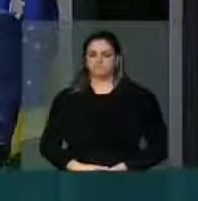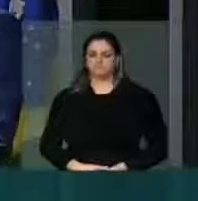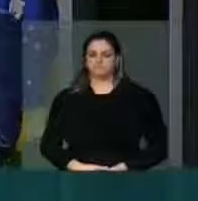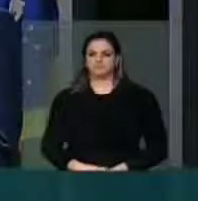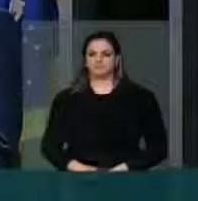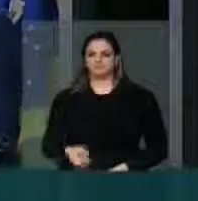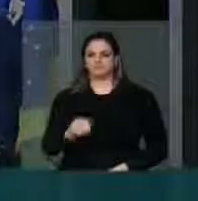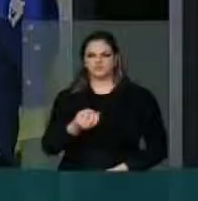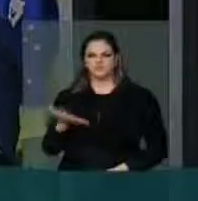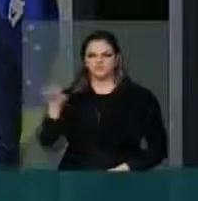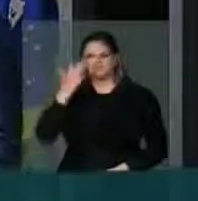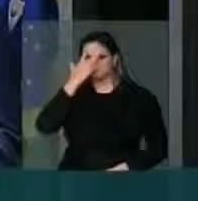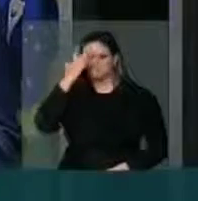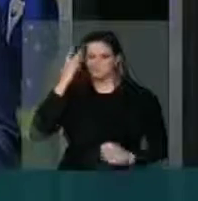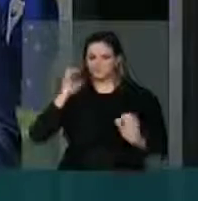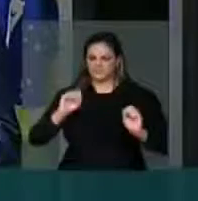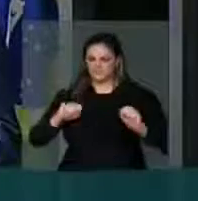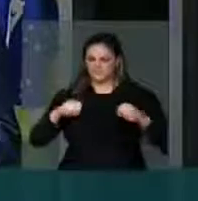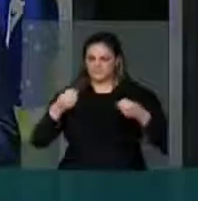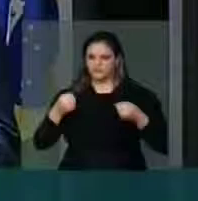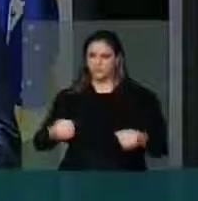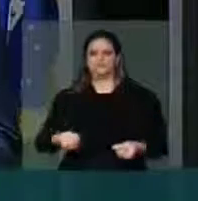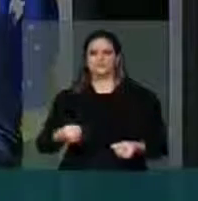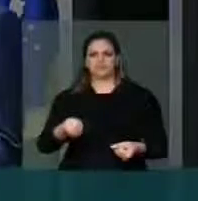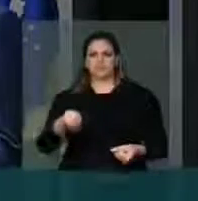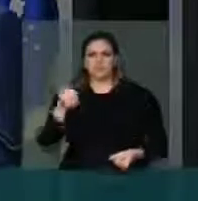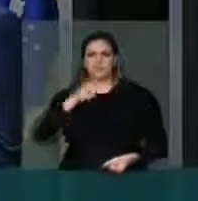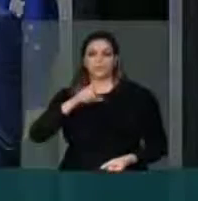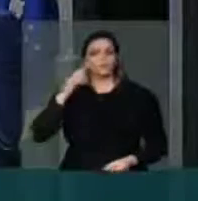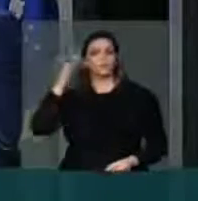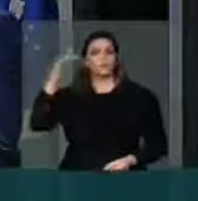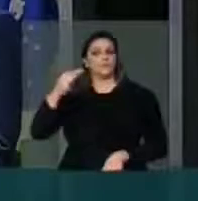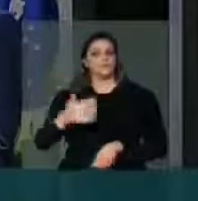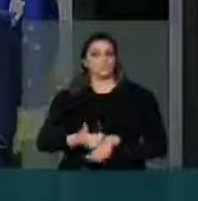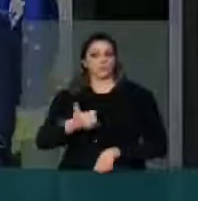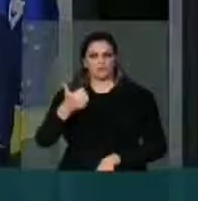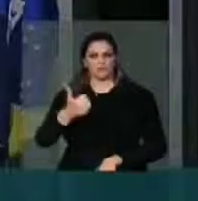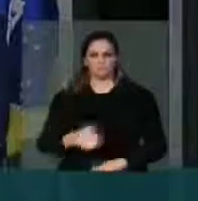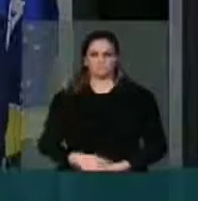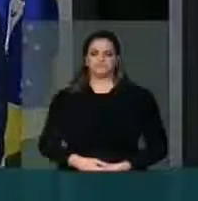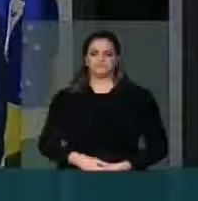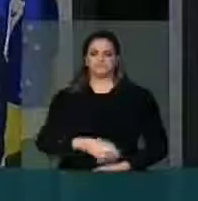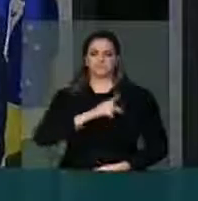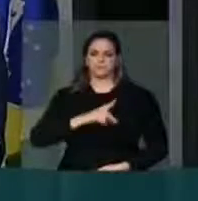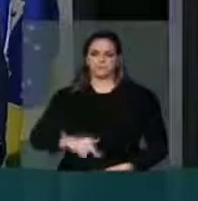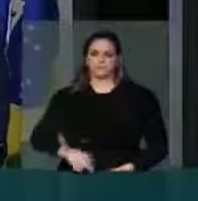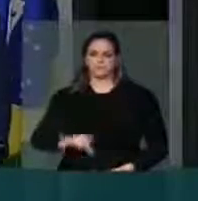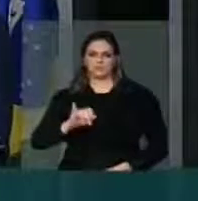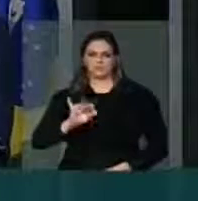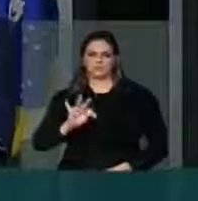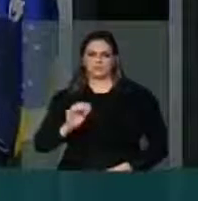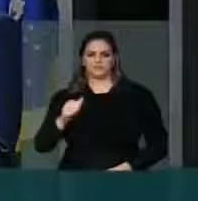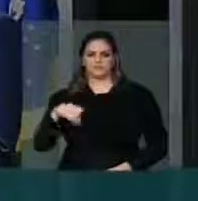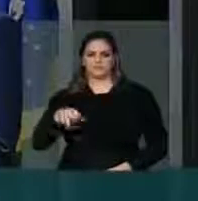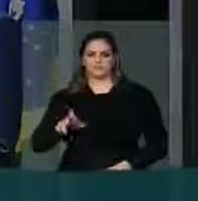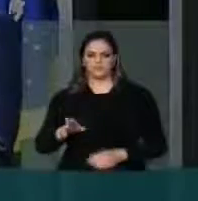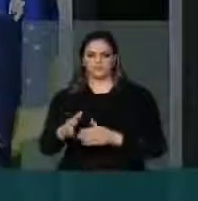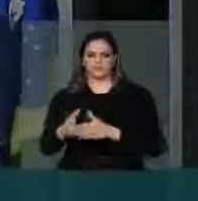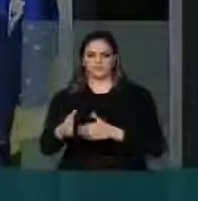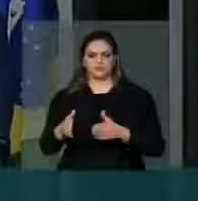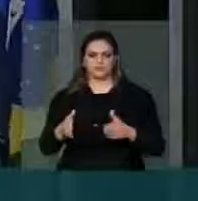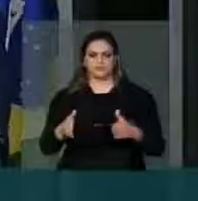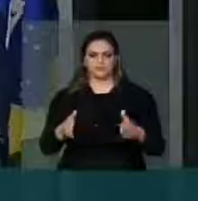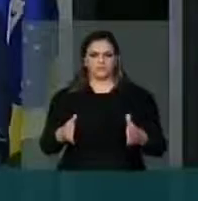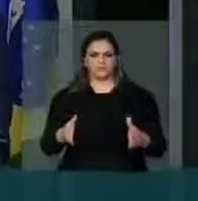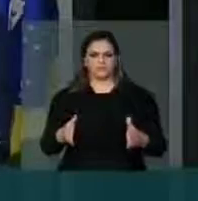de pessoas que pensaram o Brasil do futuro. Durante a presidência de Itamar, apesar de todas as dificuldades... São 11 horas